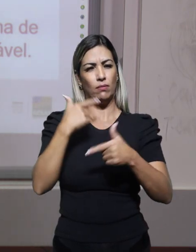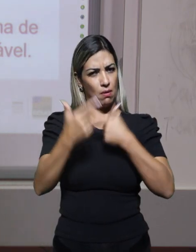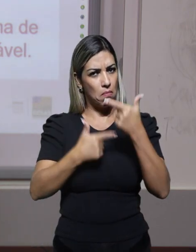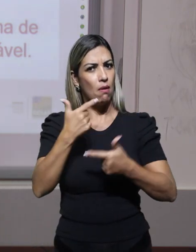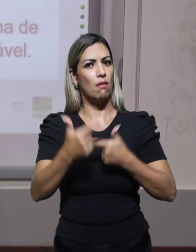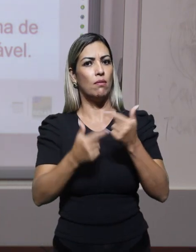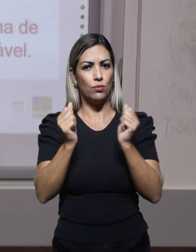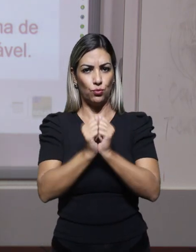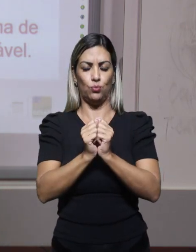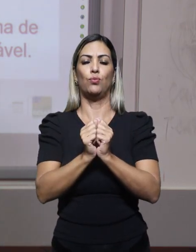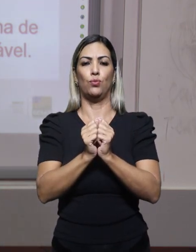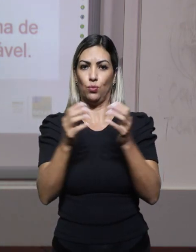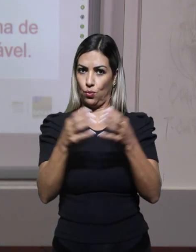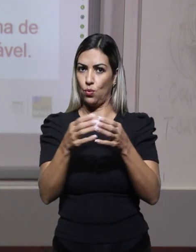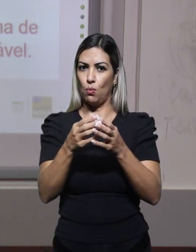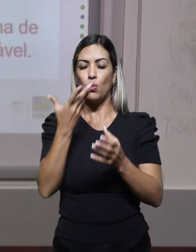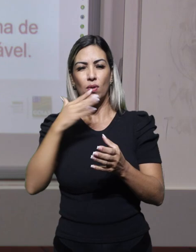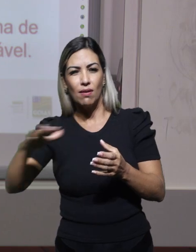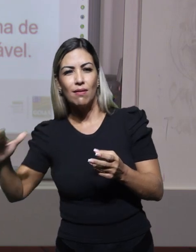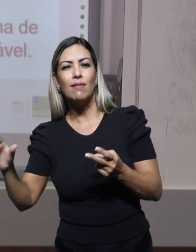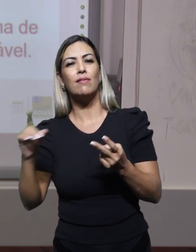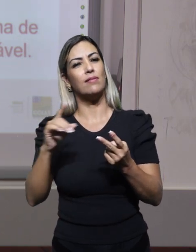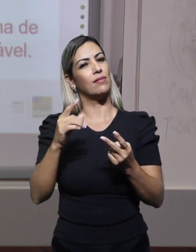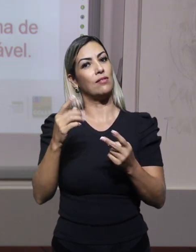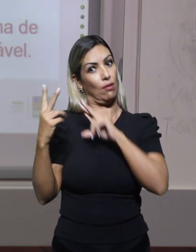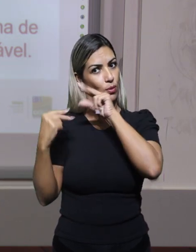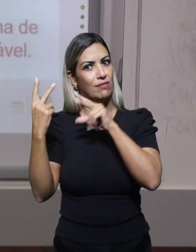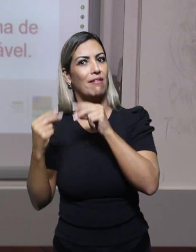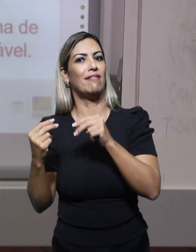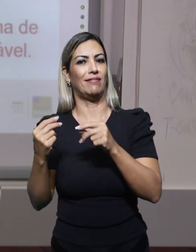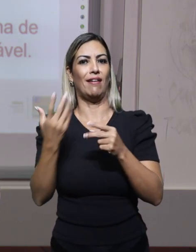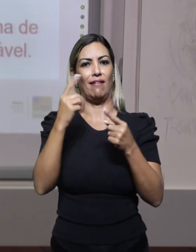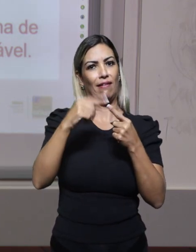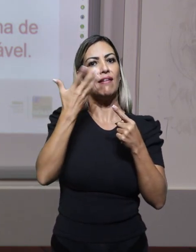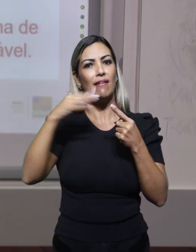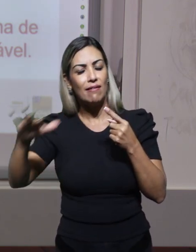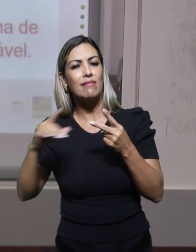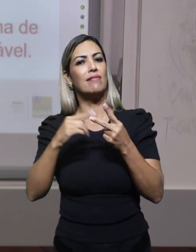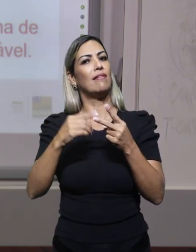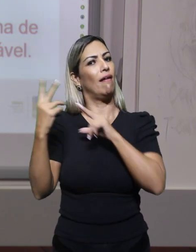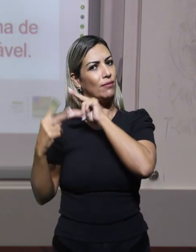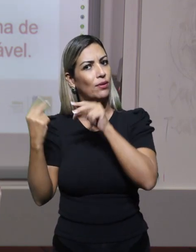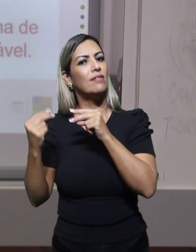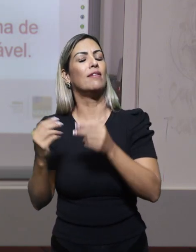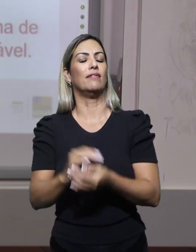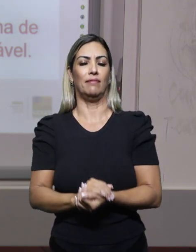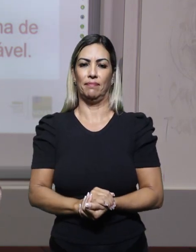lidando diretamente com esse público infantil, infanto-juvenil, tanto crianças